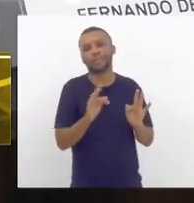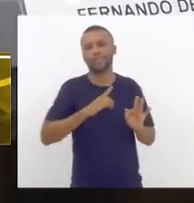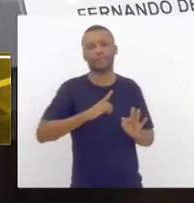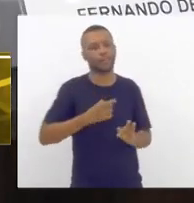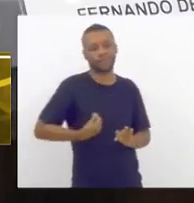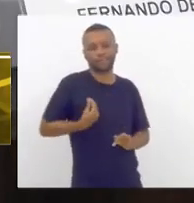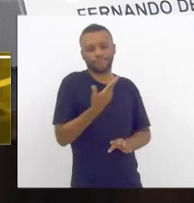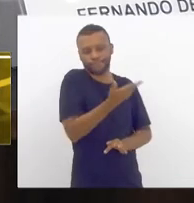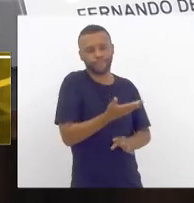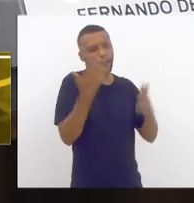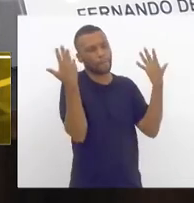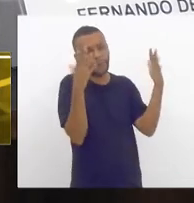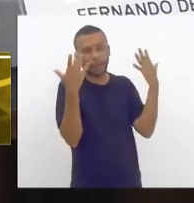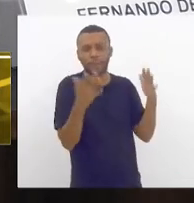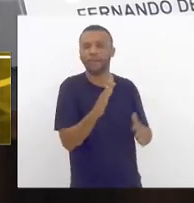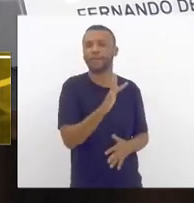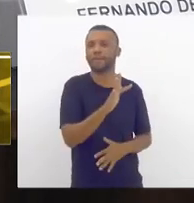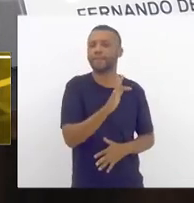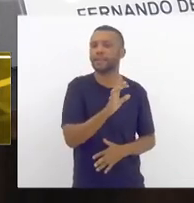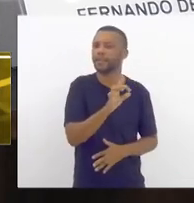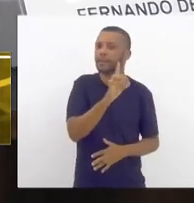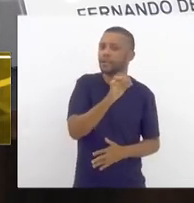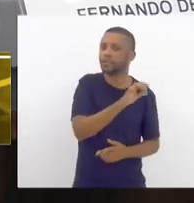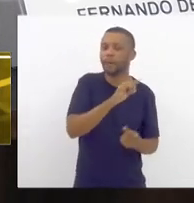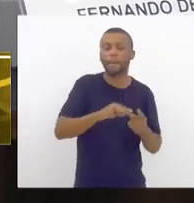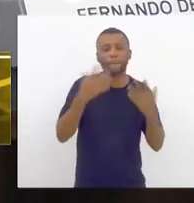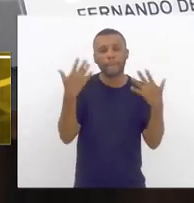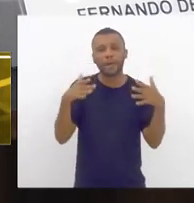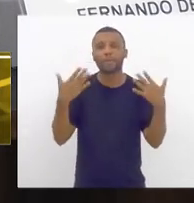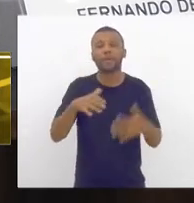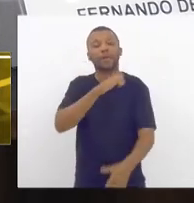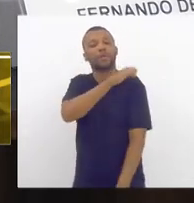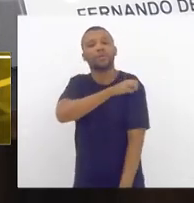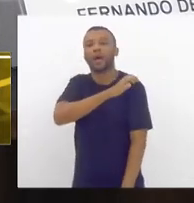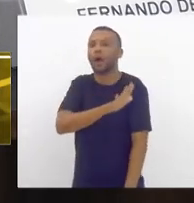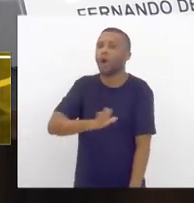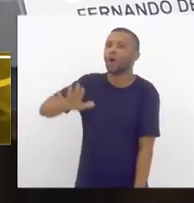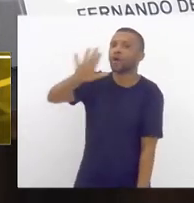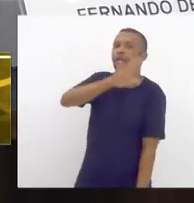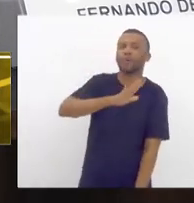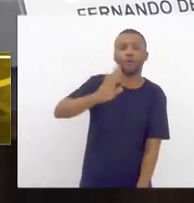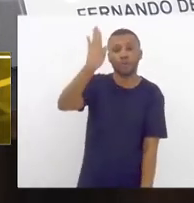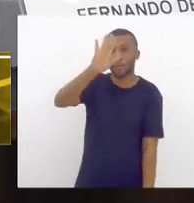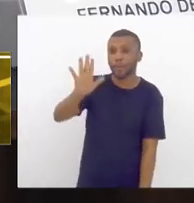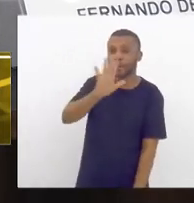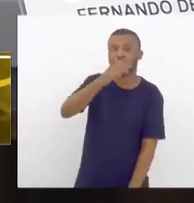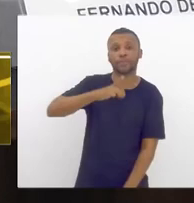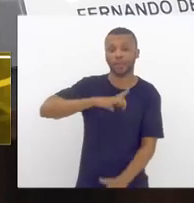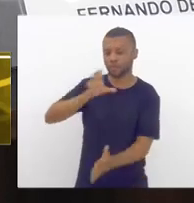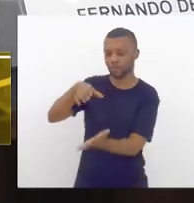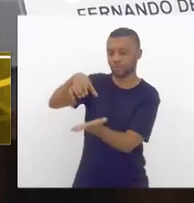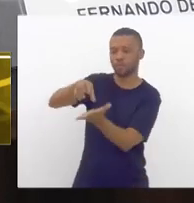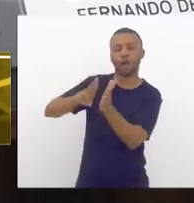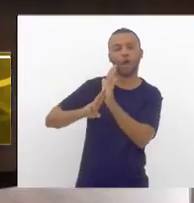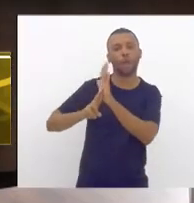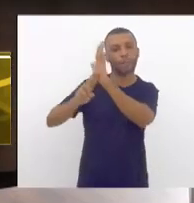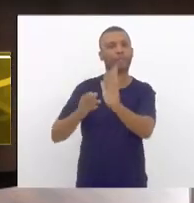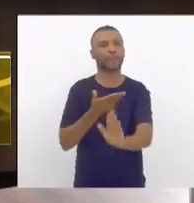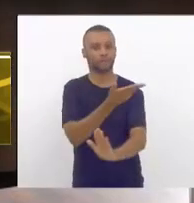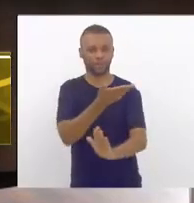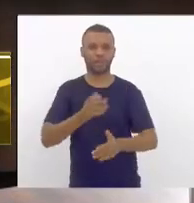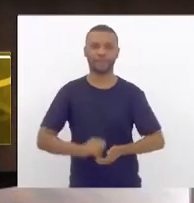parabéns a todo estado de Rio de Janeiro e parabéns ao Brasil por ter o setor representado por ele muito